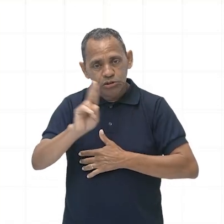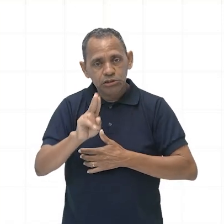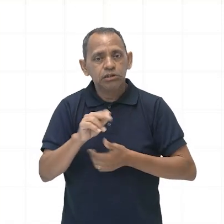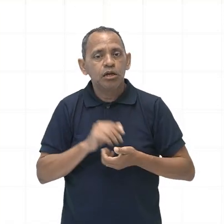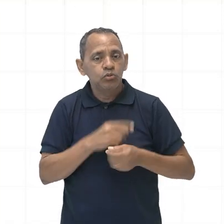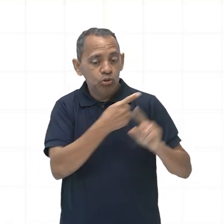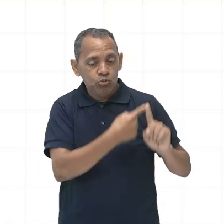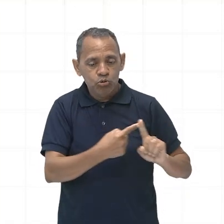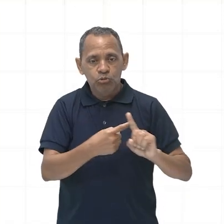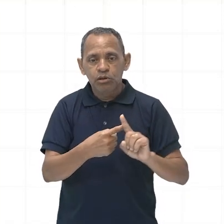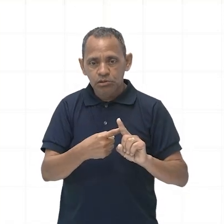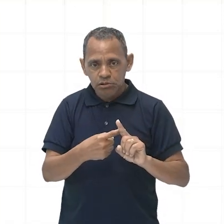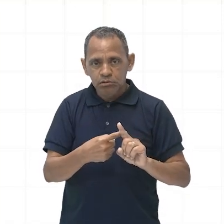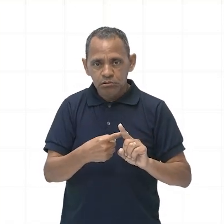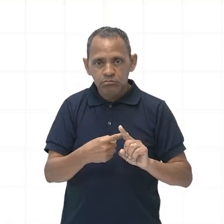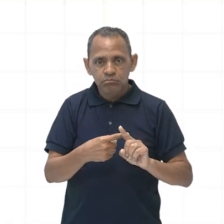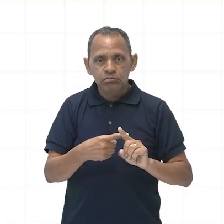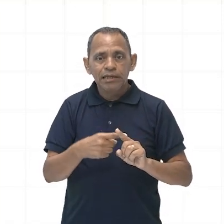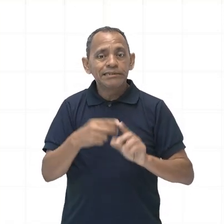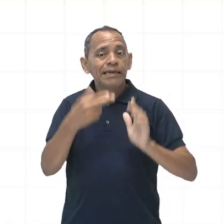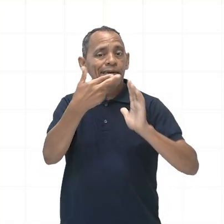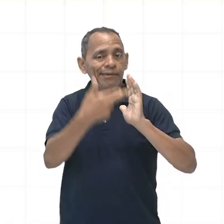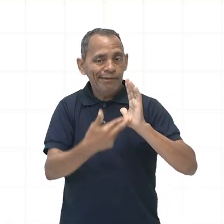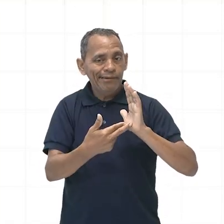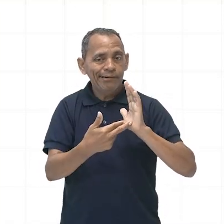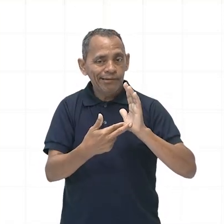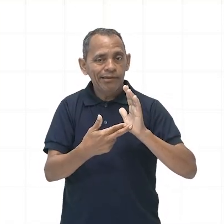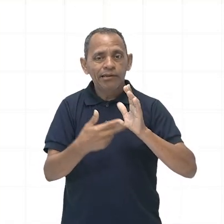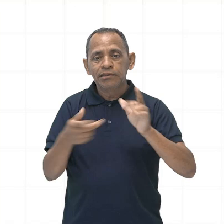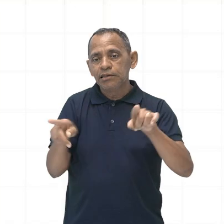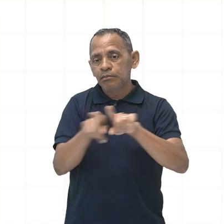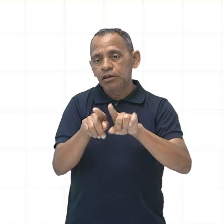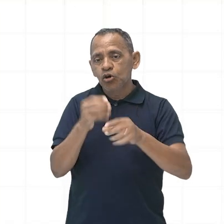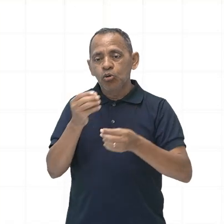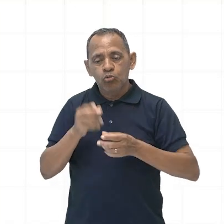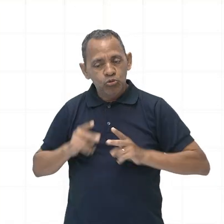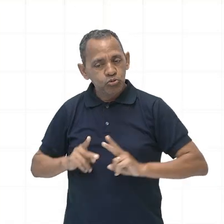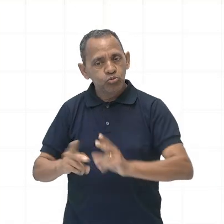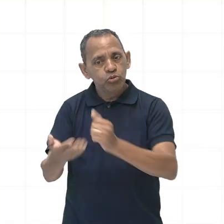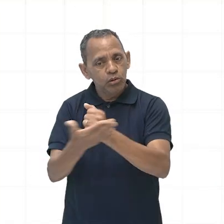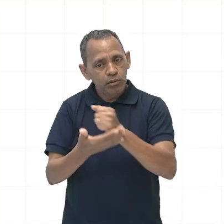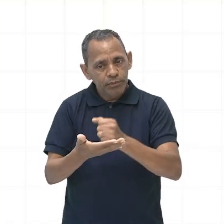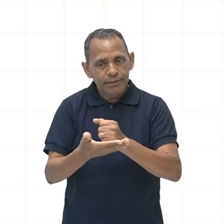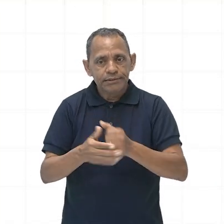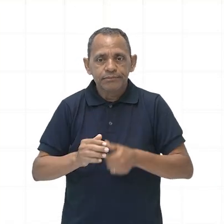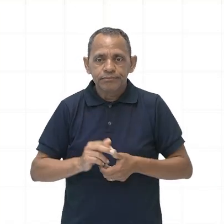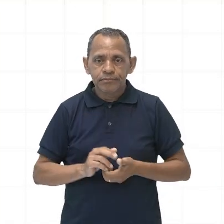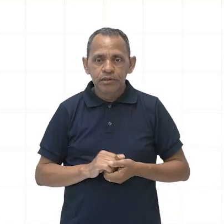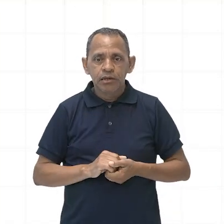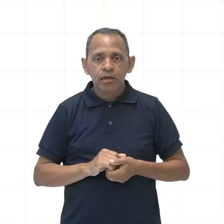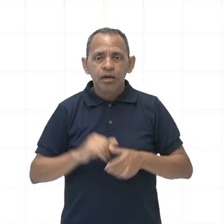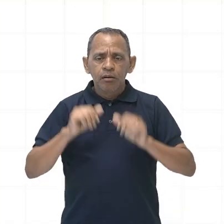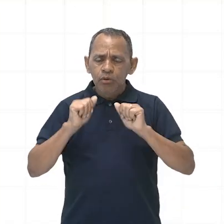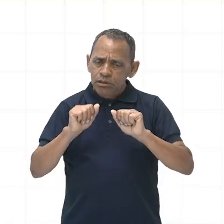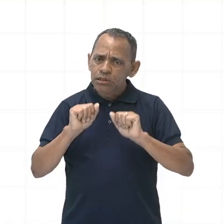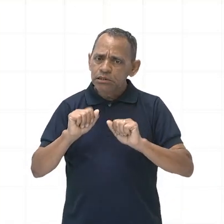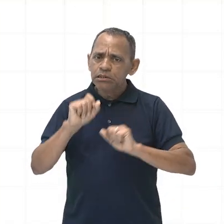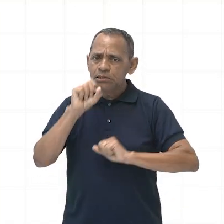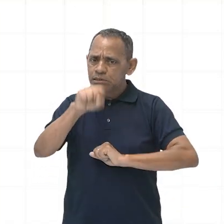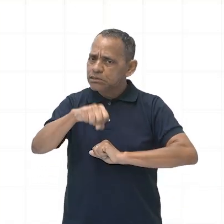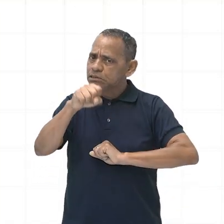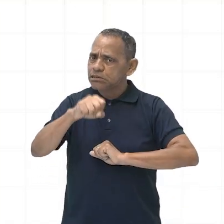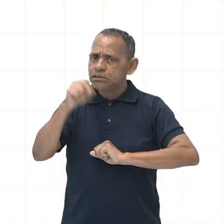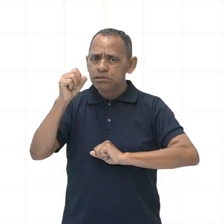propriedade de multiplicar os expoentes mantendo a mesma base, né? Porque a gente poderia resolver